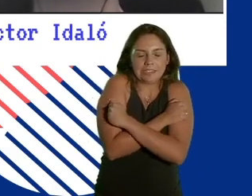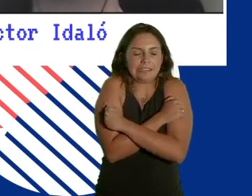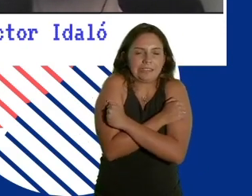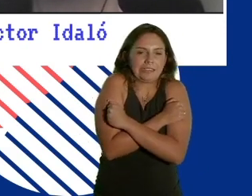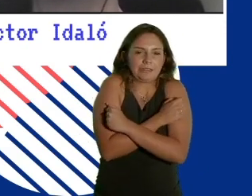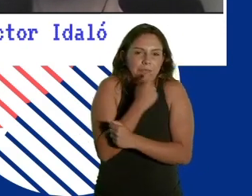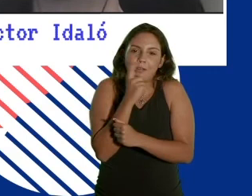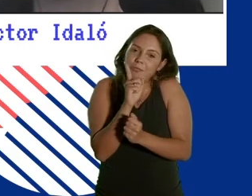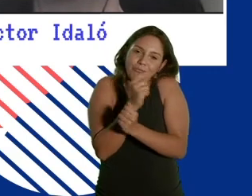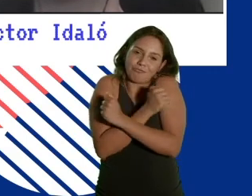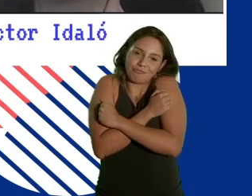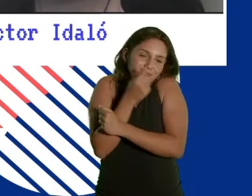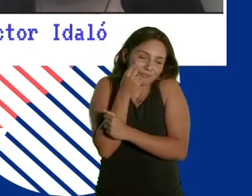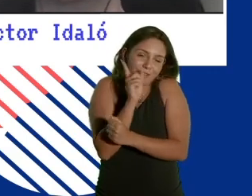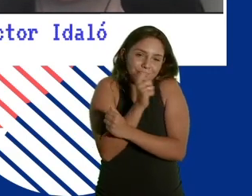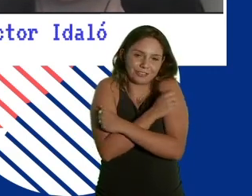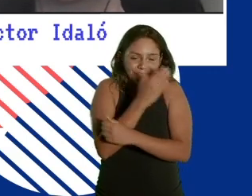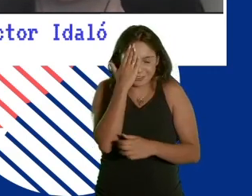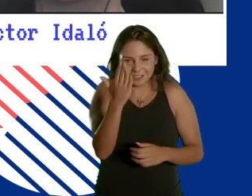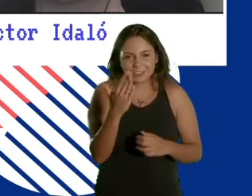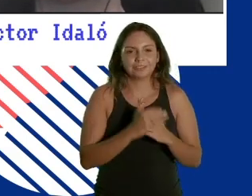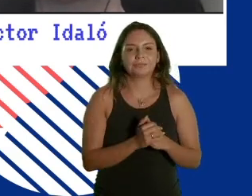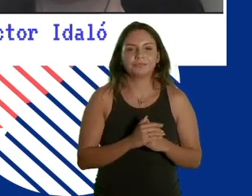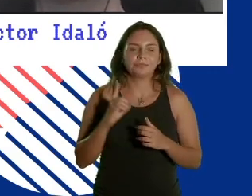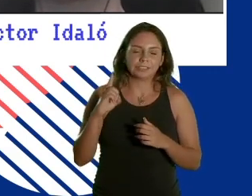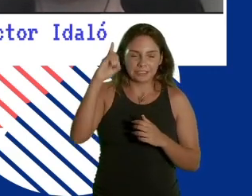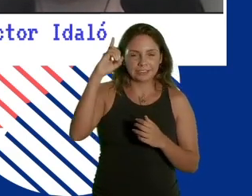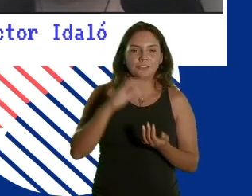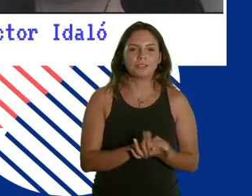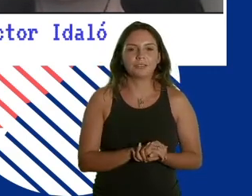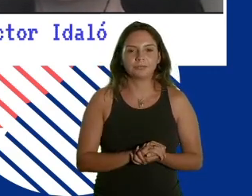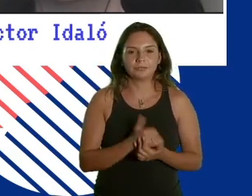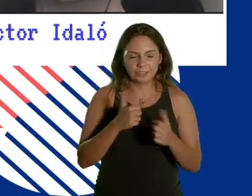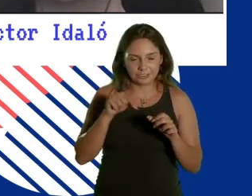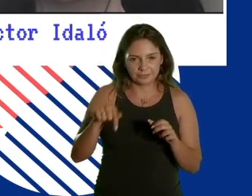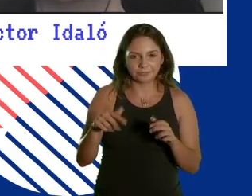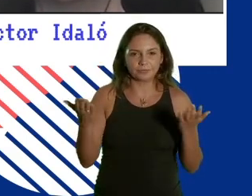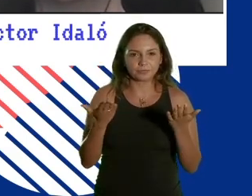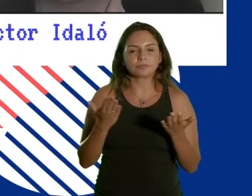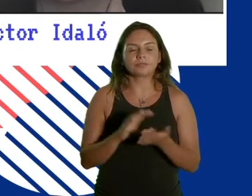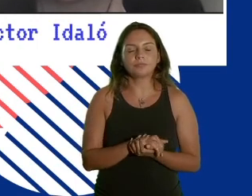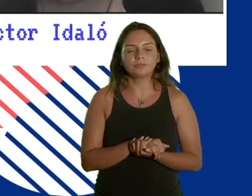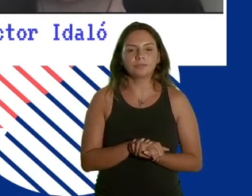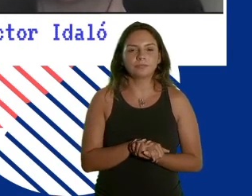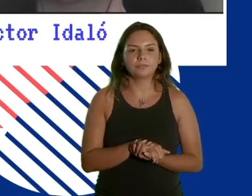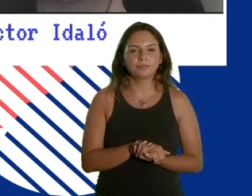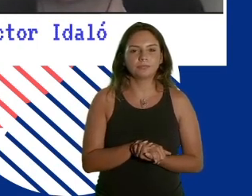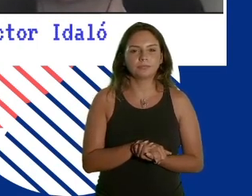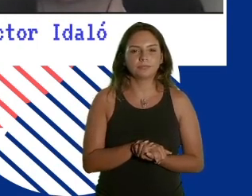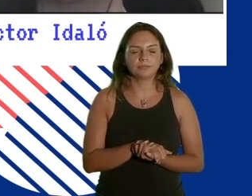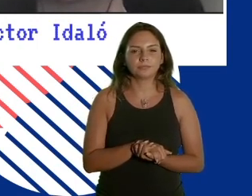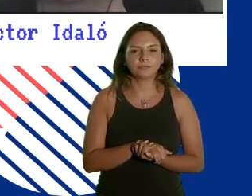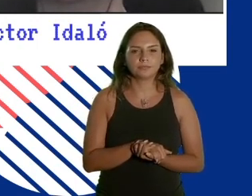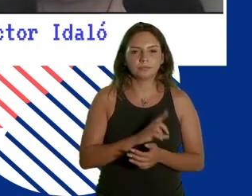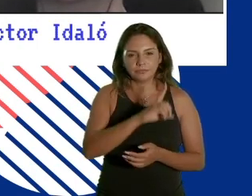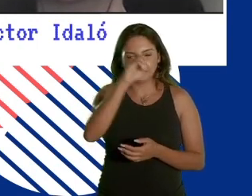de perto não pode. Agradeço a Deus por estar aqui hoje,